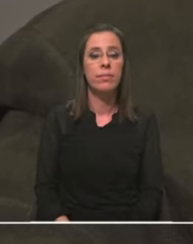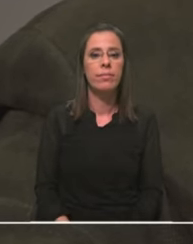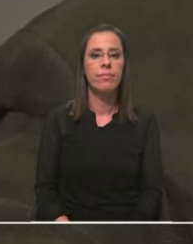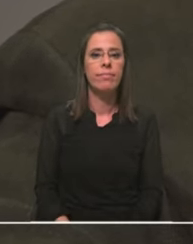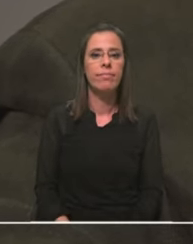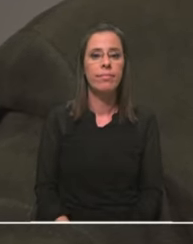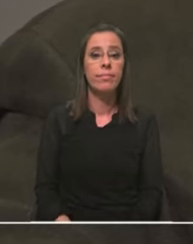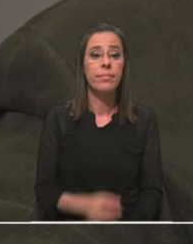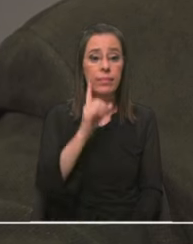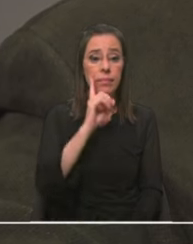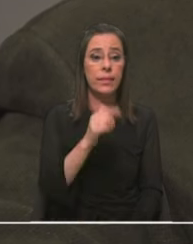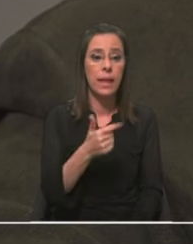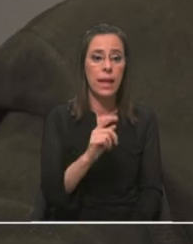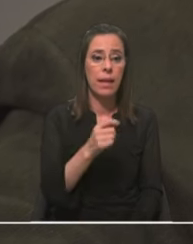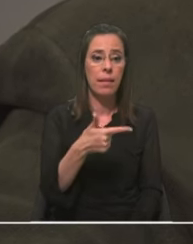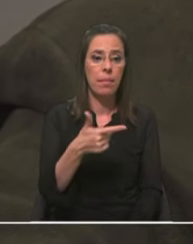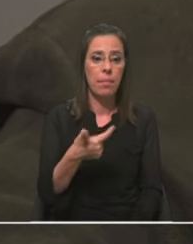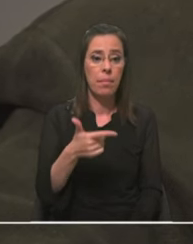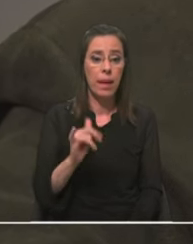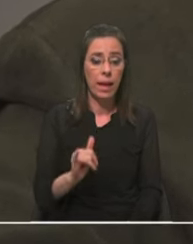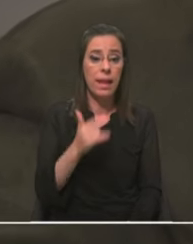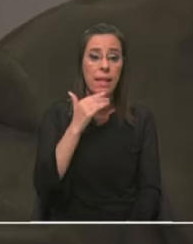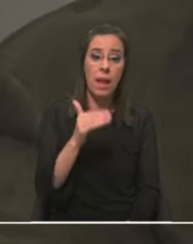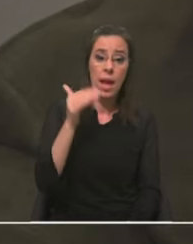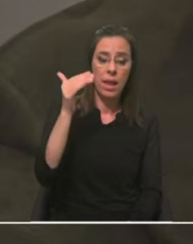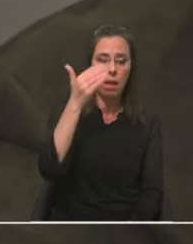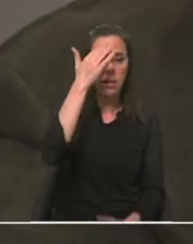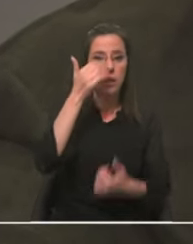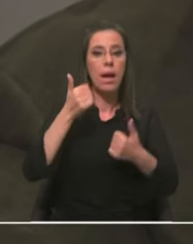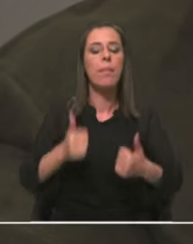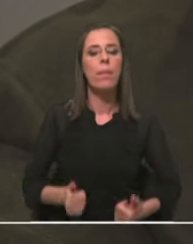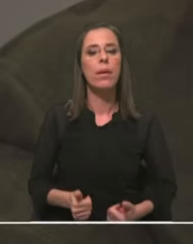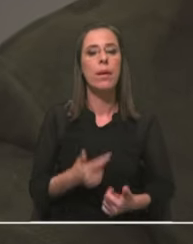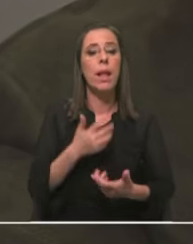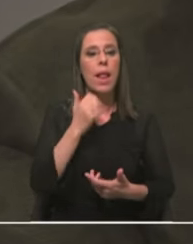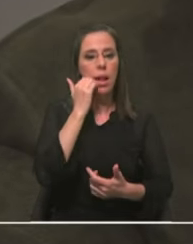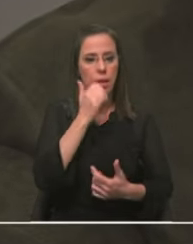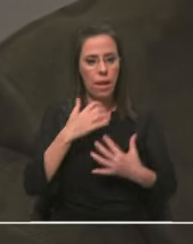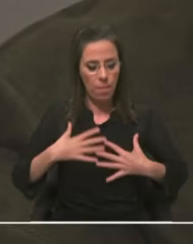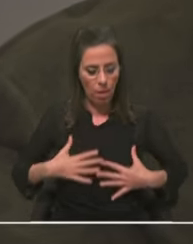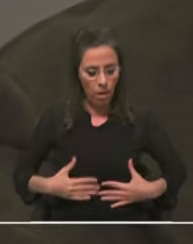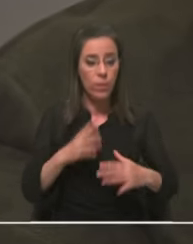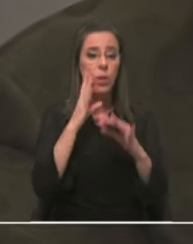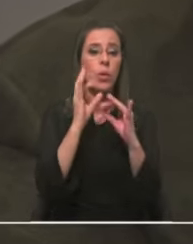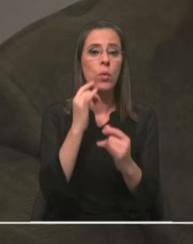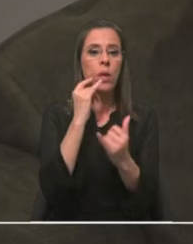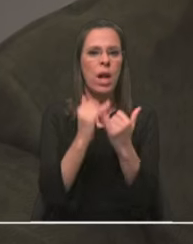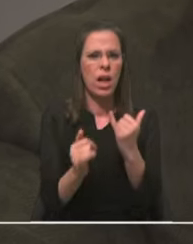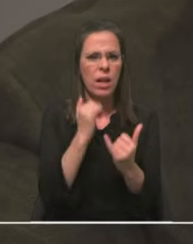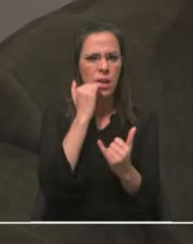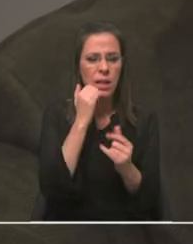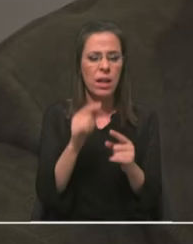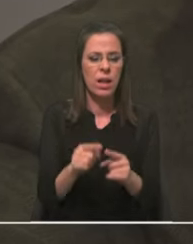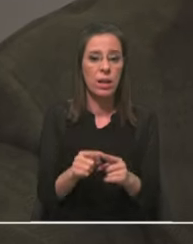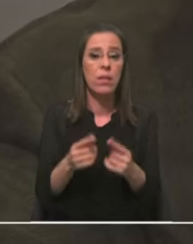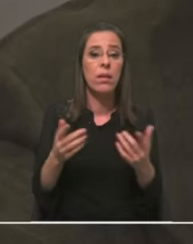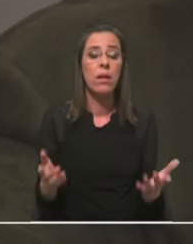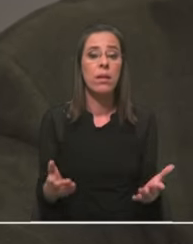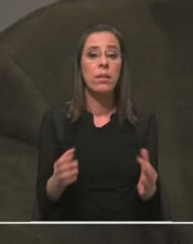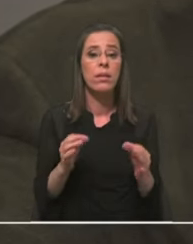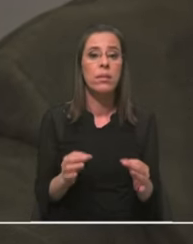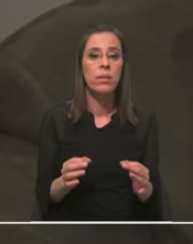Portanto, a Betty está muito orientada dentro daquilo. Está o quê? Está magoada, está nos cuidados intensivos. Portanto,